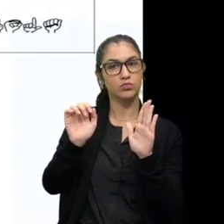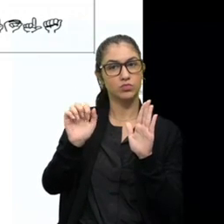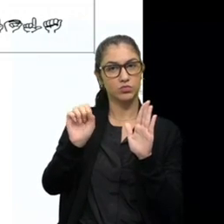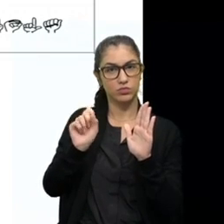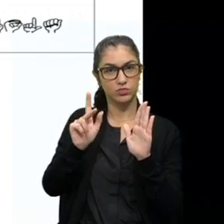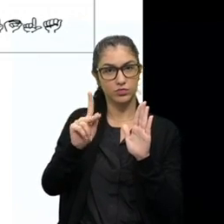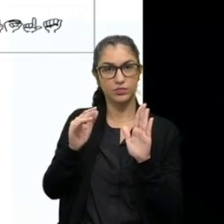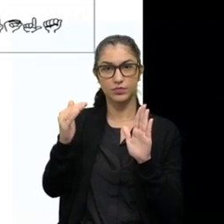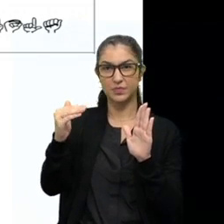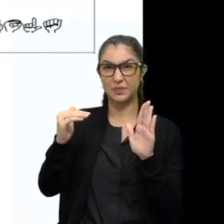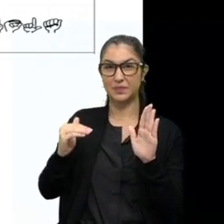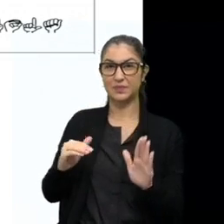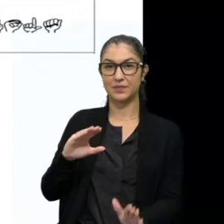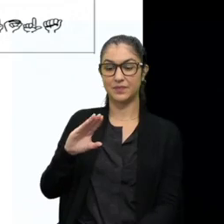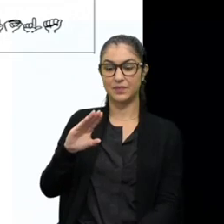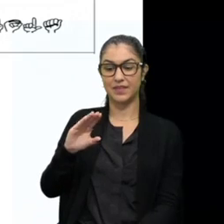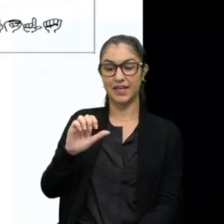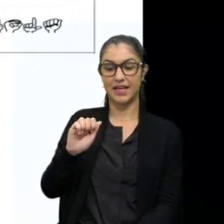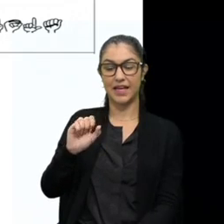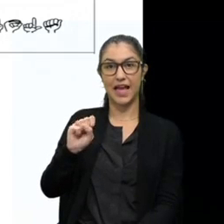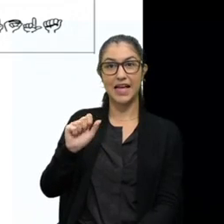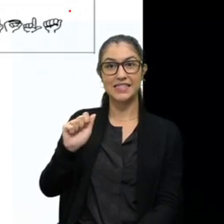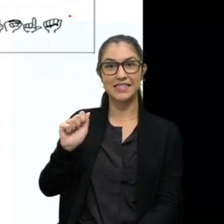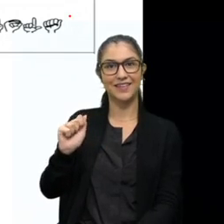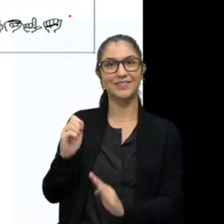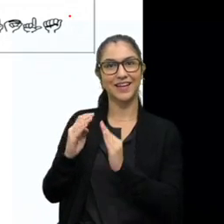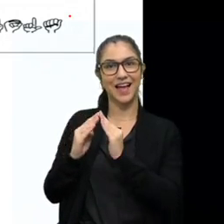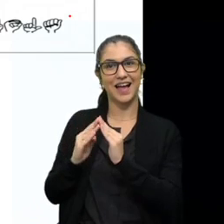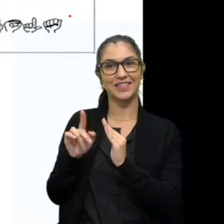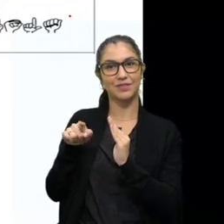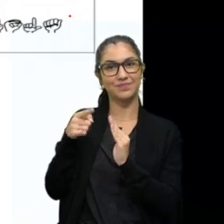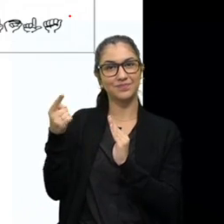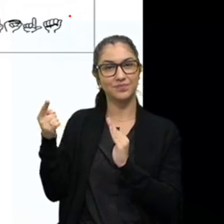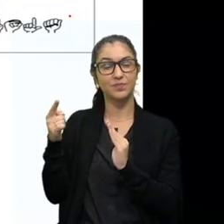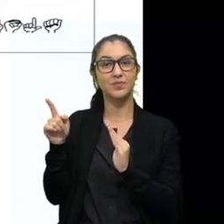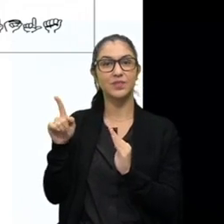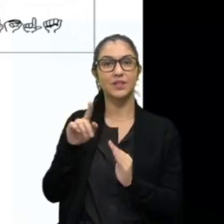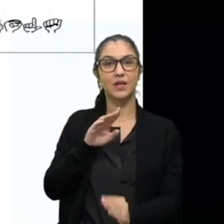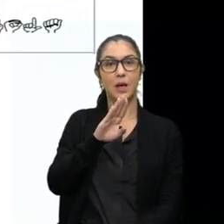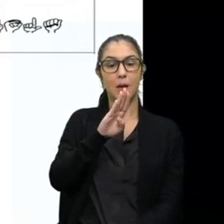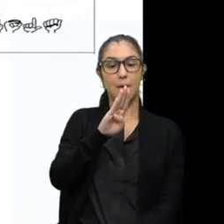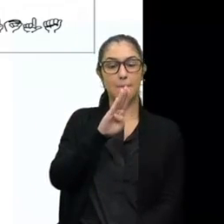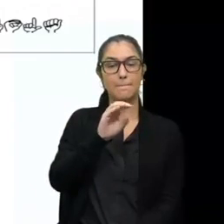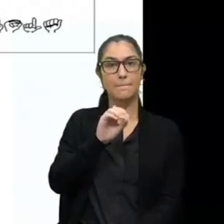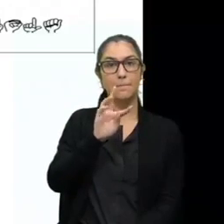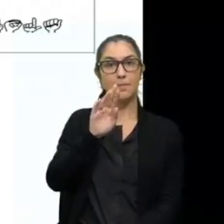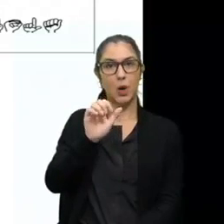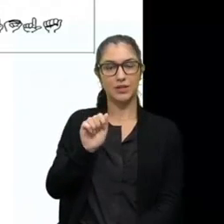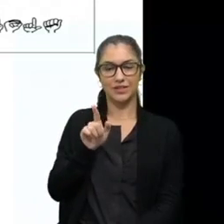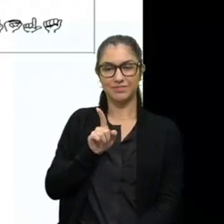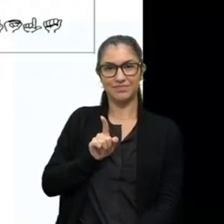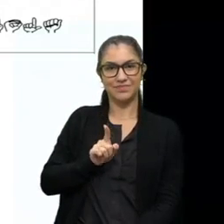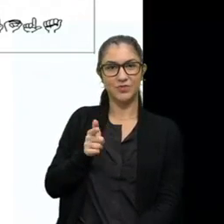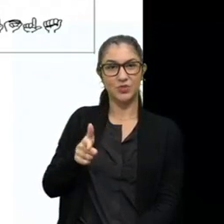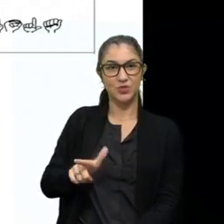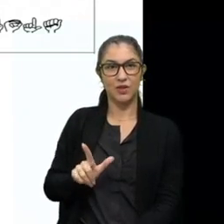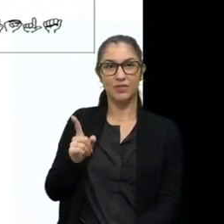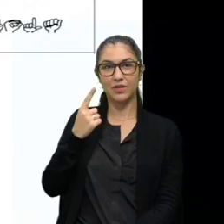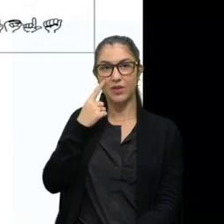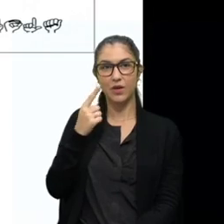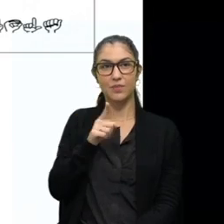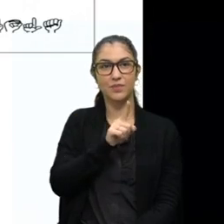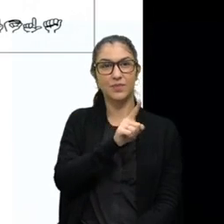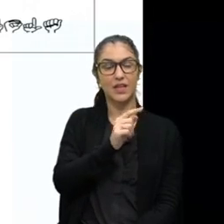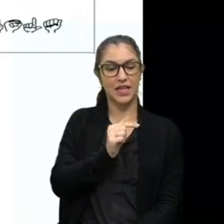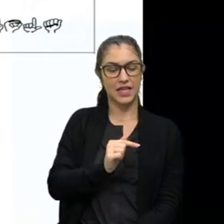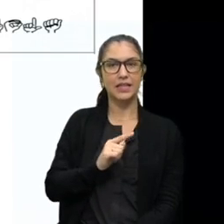né? Casa está aqui no final, ó. E aí, bota aqui no meio novamente. Aqui do lado